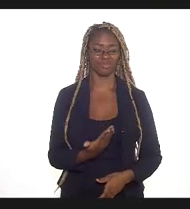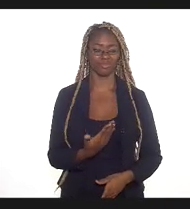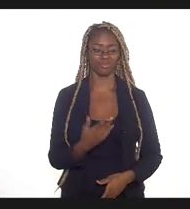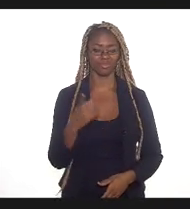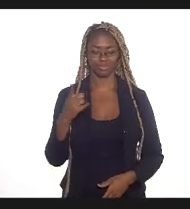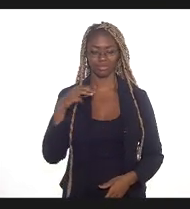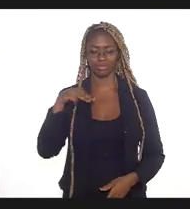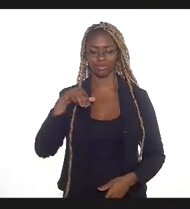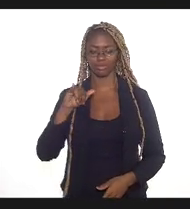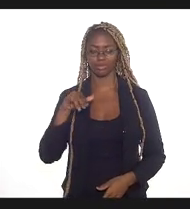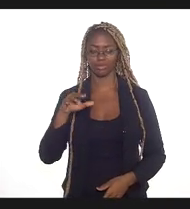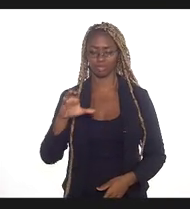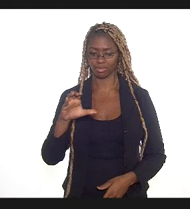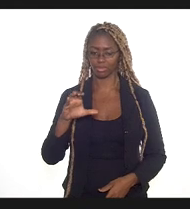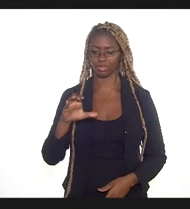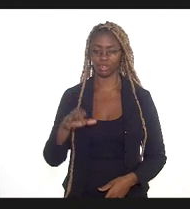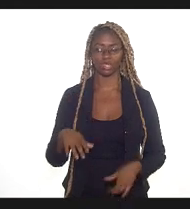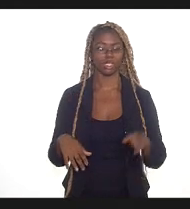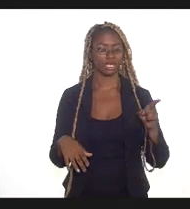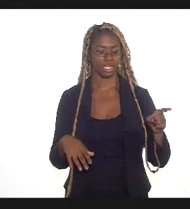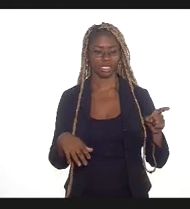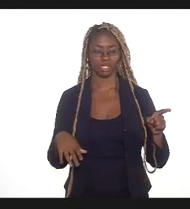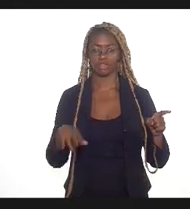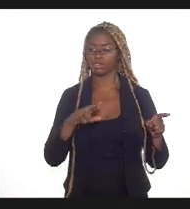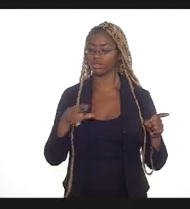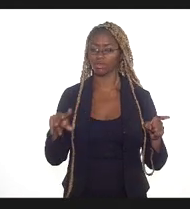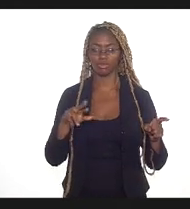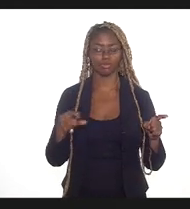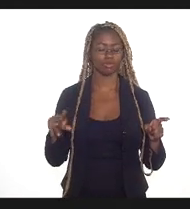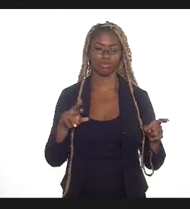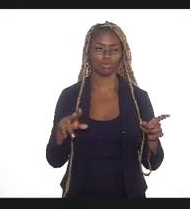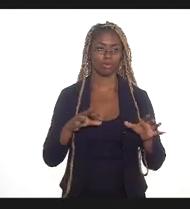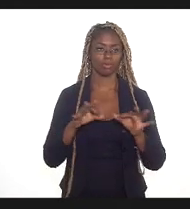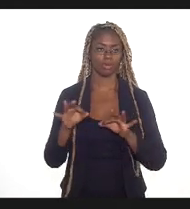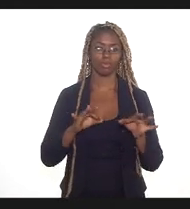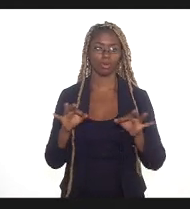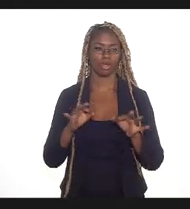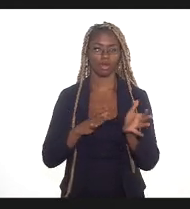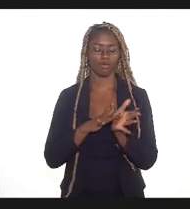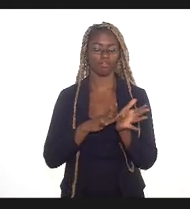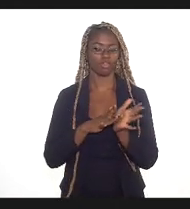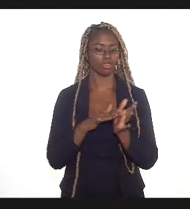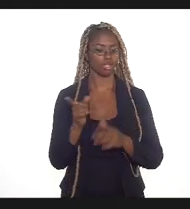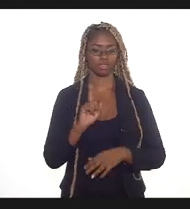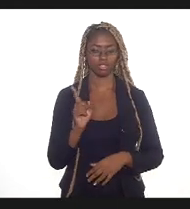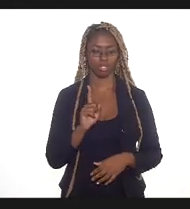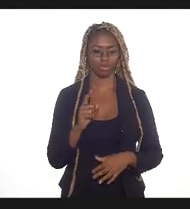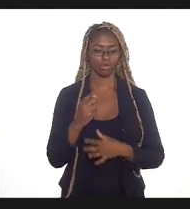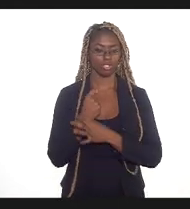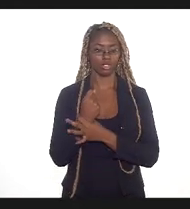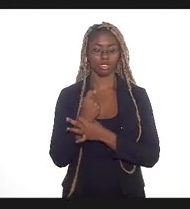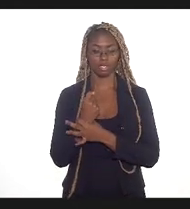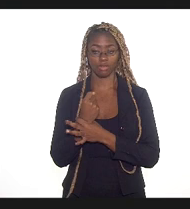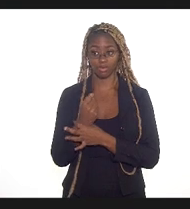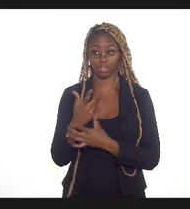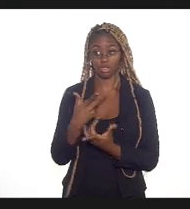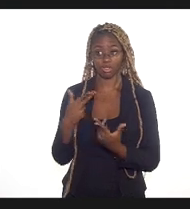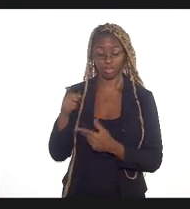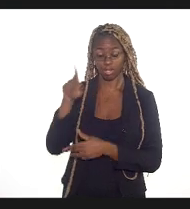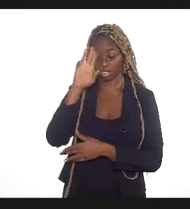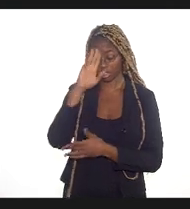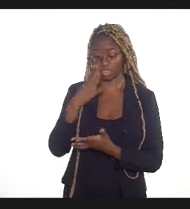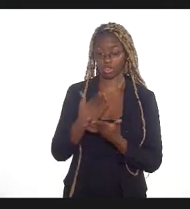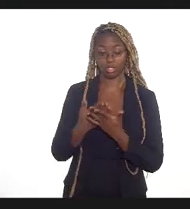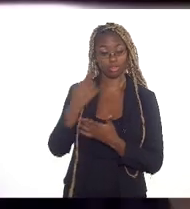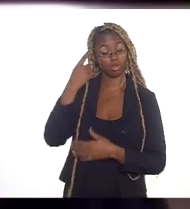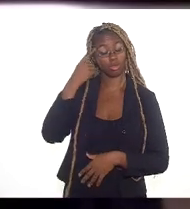é um ator que prepara cavalos de Troia, deputado Márcio Gualberto. Deputado Carlos Mink defende o que acredita, o que